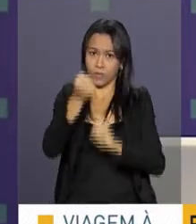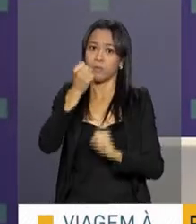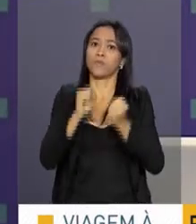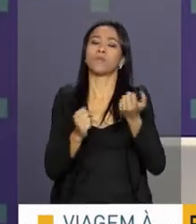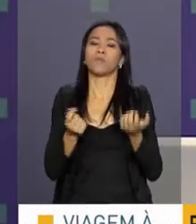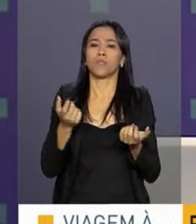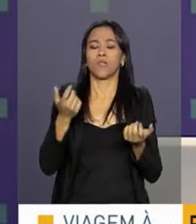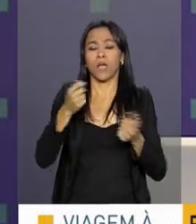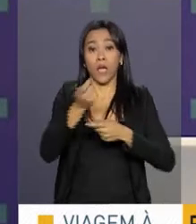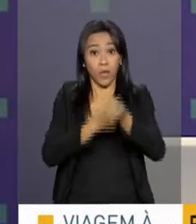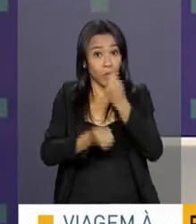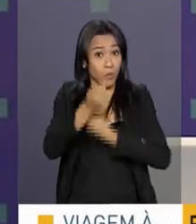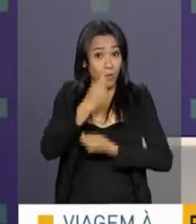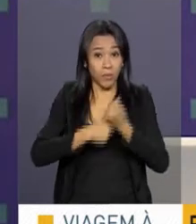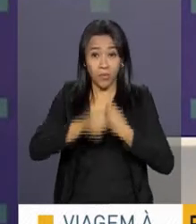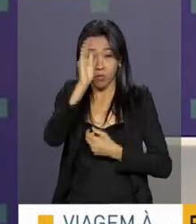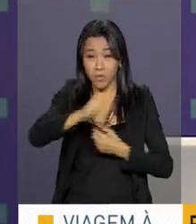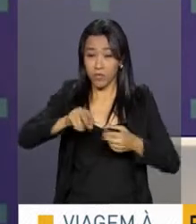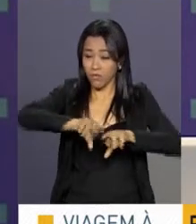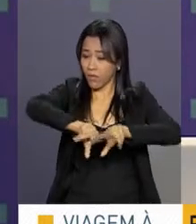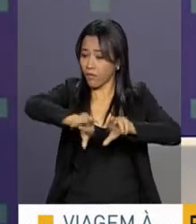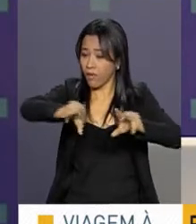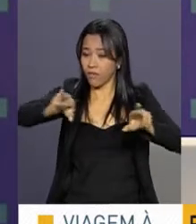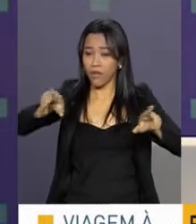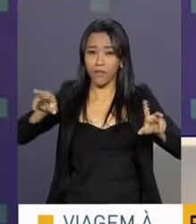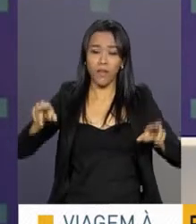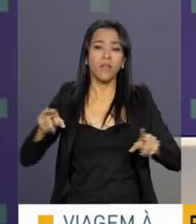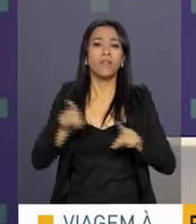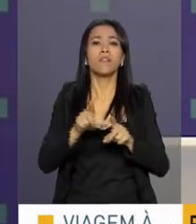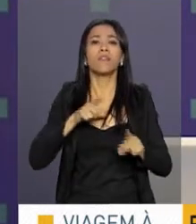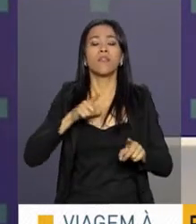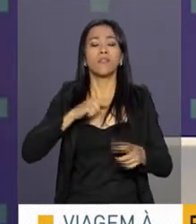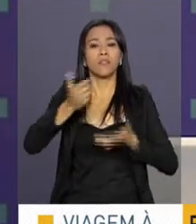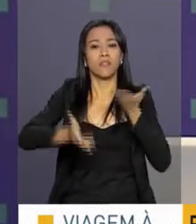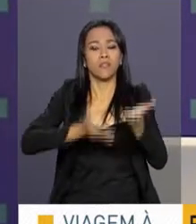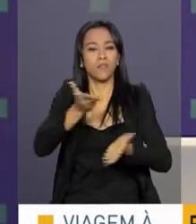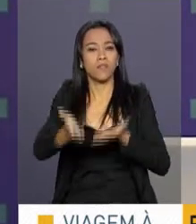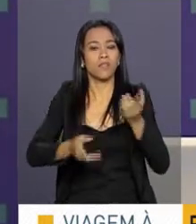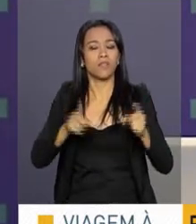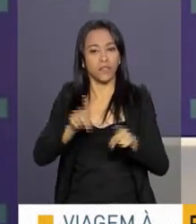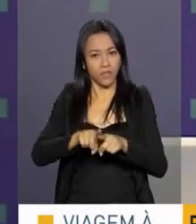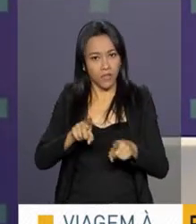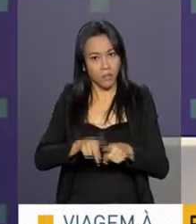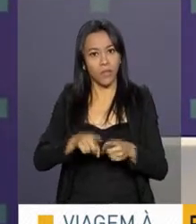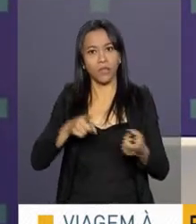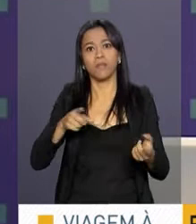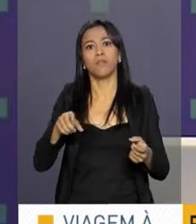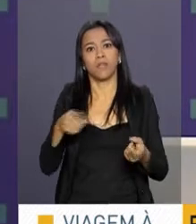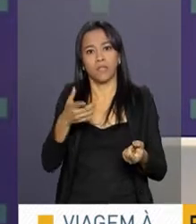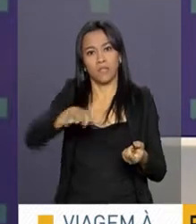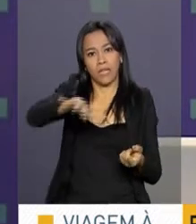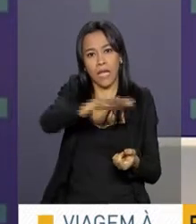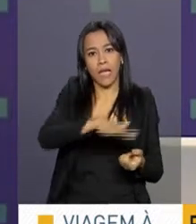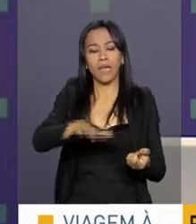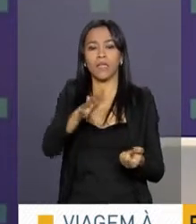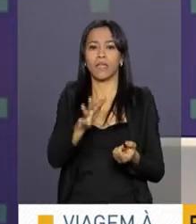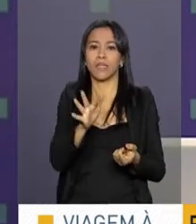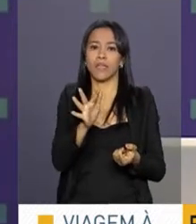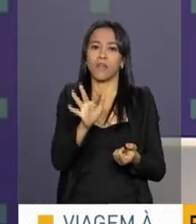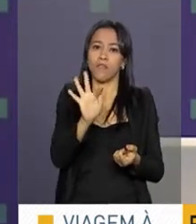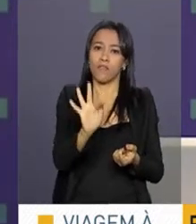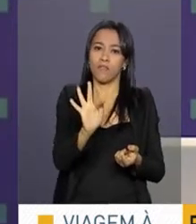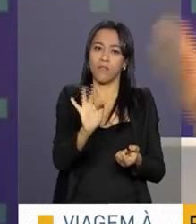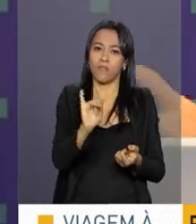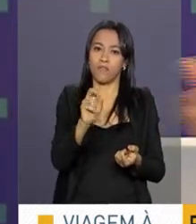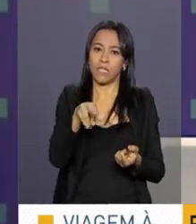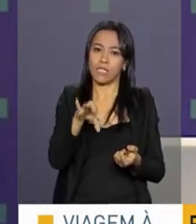é também uma grande economia de serviços e possui um sistema financeiro extremamente diversificado, tanto no mercado